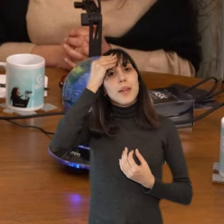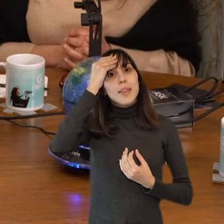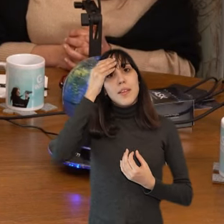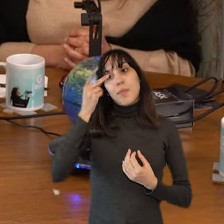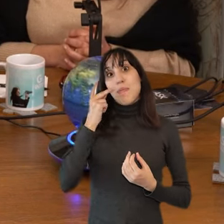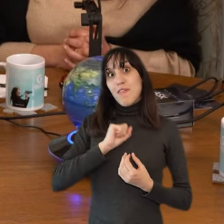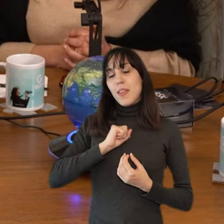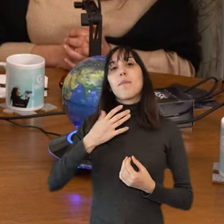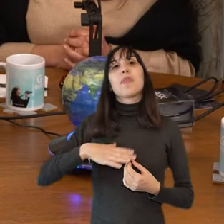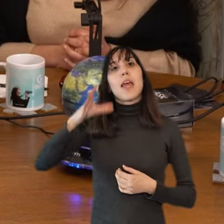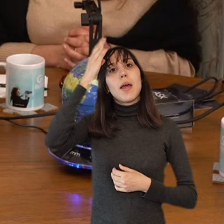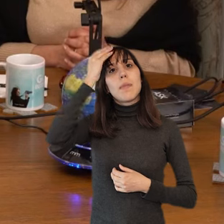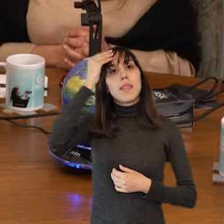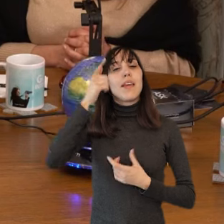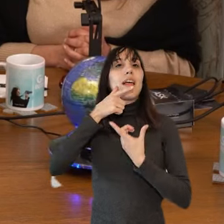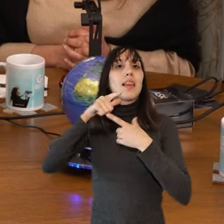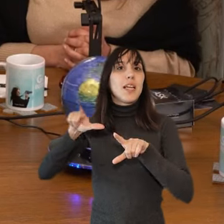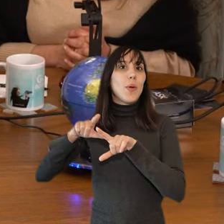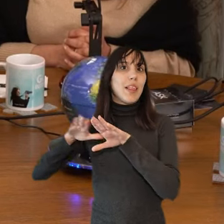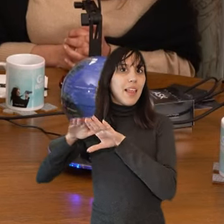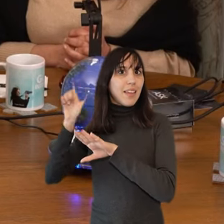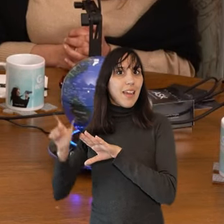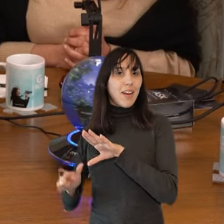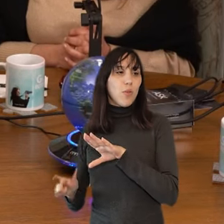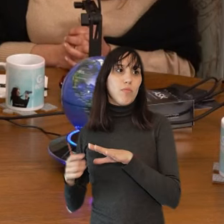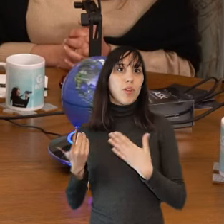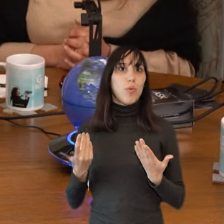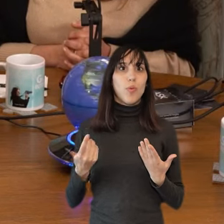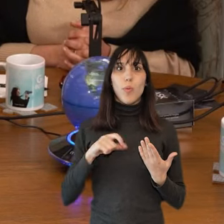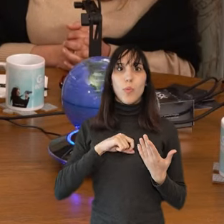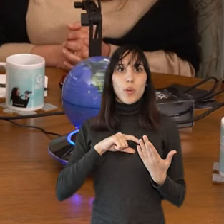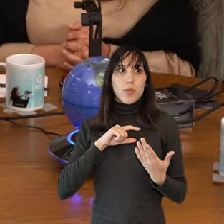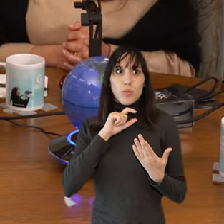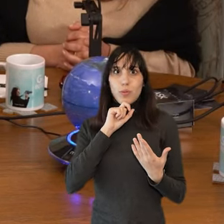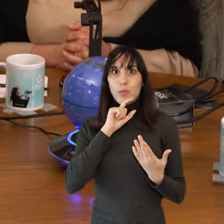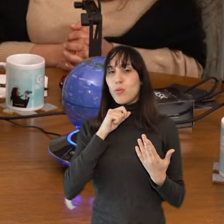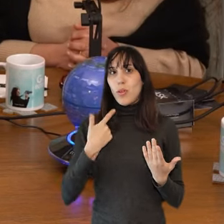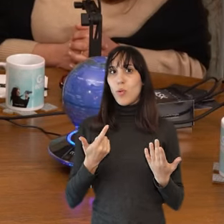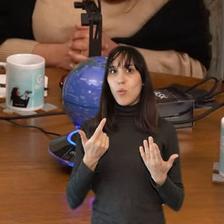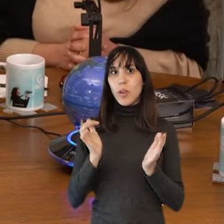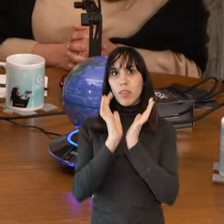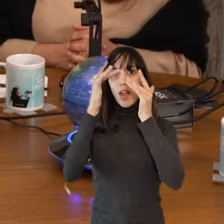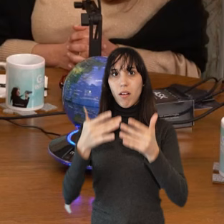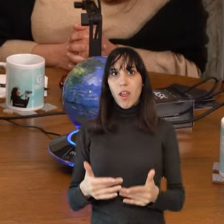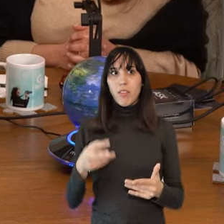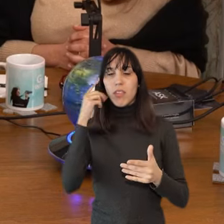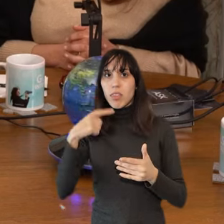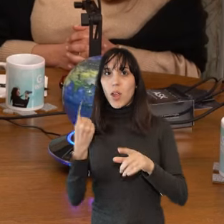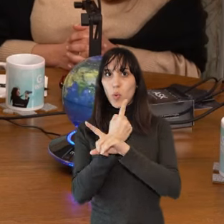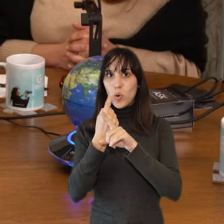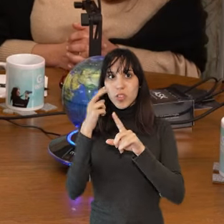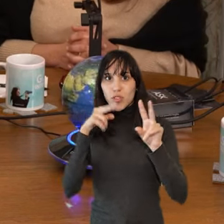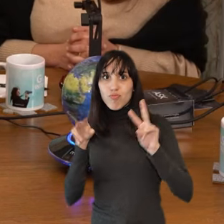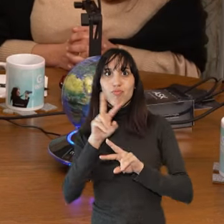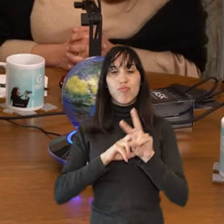para a minha vida quero aprender italiano eu eu não preciso de recorrer eu posso ir à internet a existe imensas coisas nós ajudamos os alunos também a